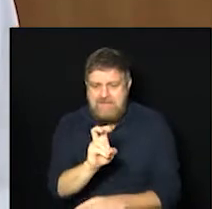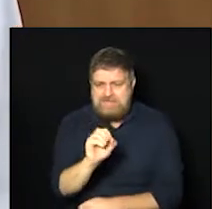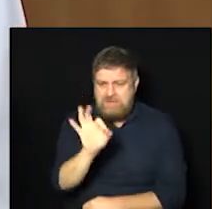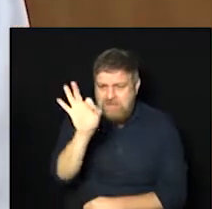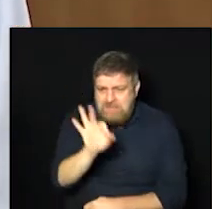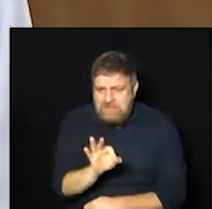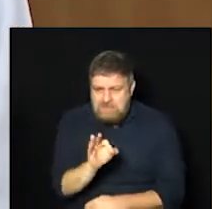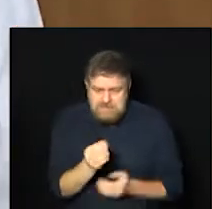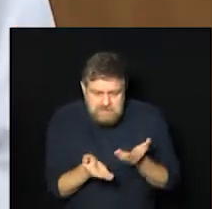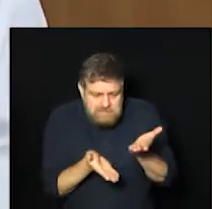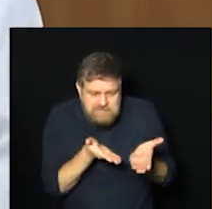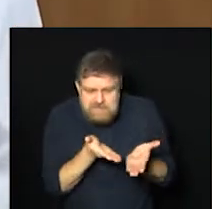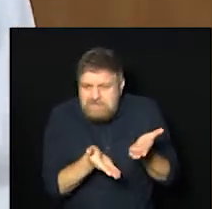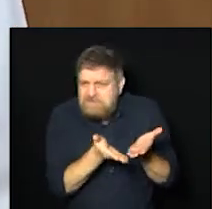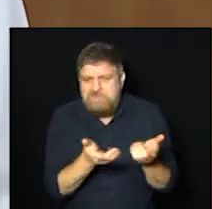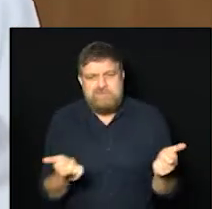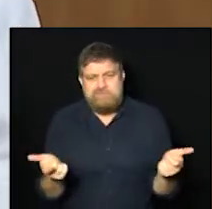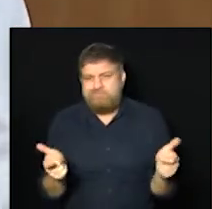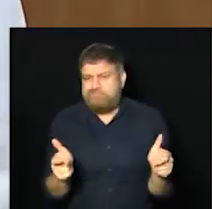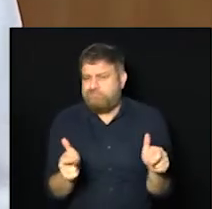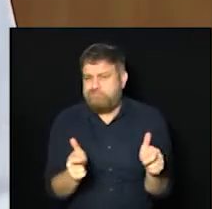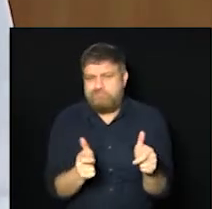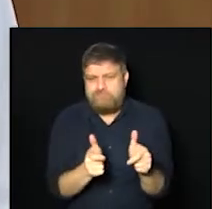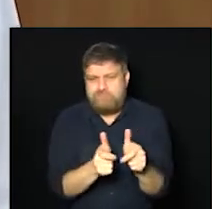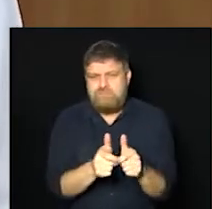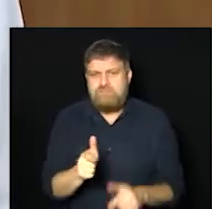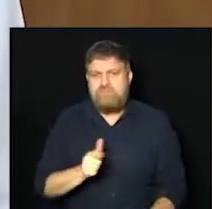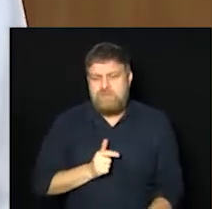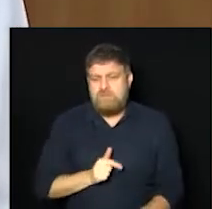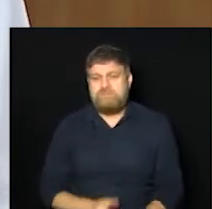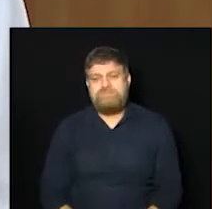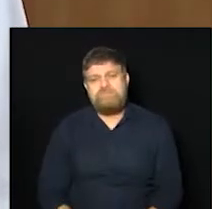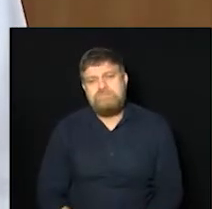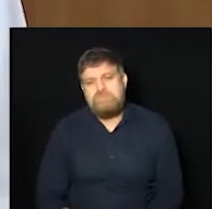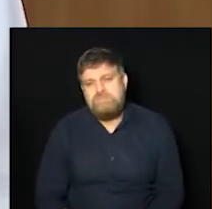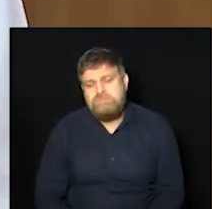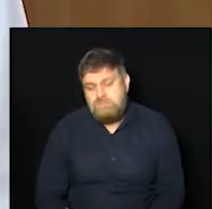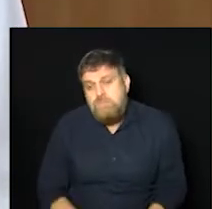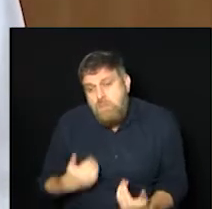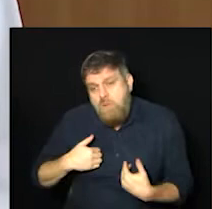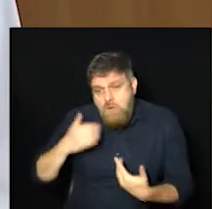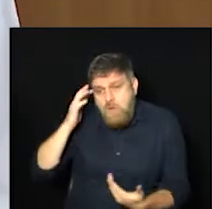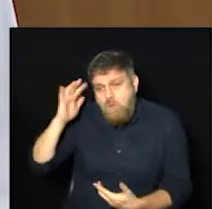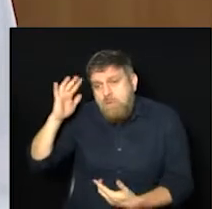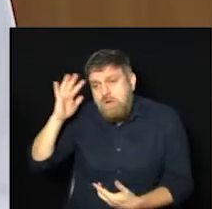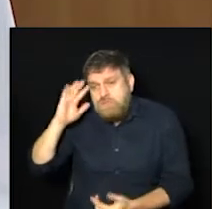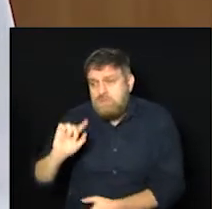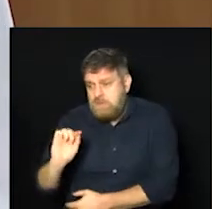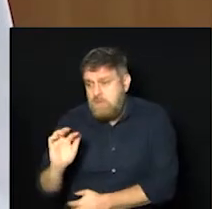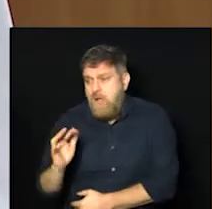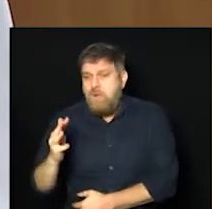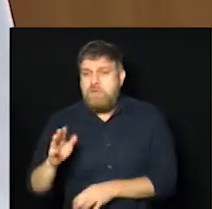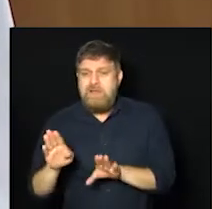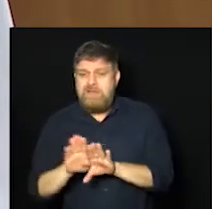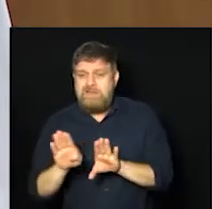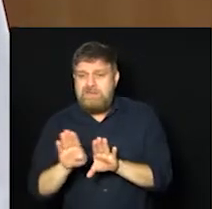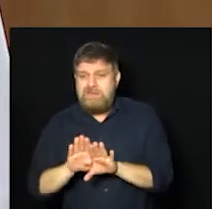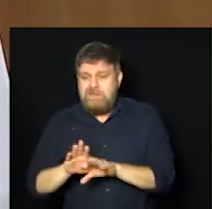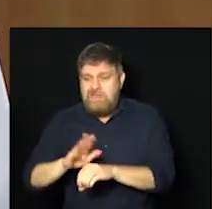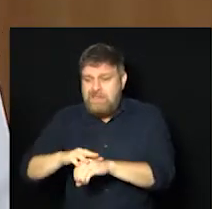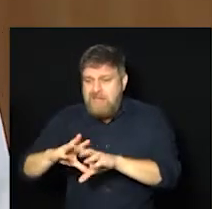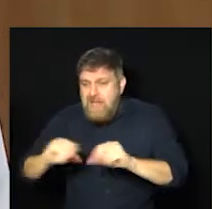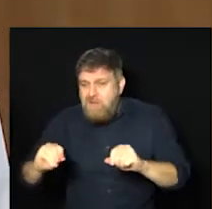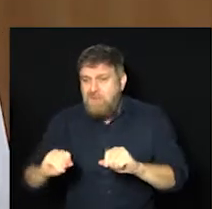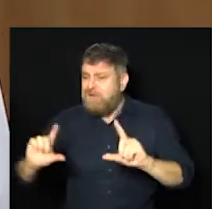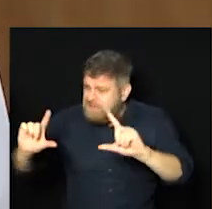atendimento de pacientes que vêm em consulta e tratamento. Bom, imagino que, consequentemente, diminuem as chances de cura, né?